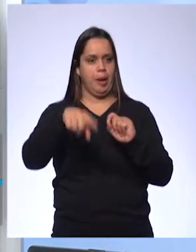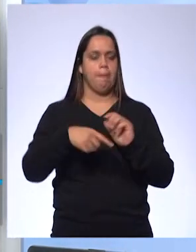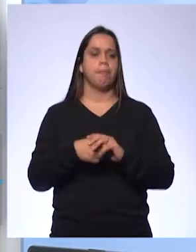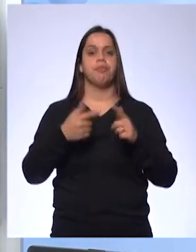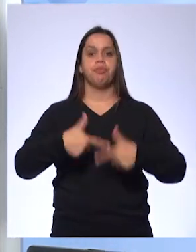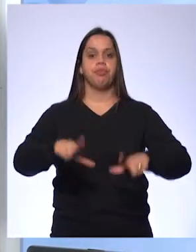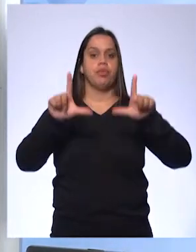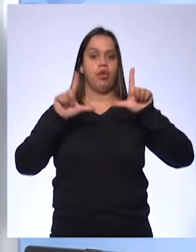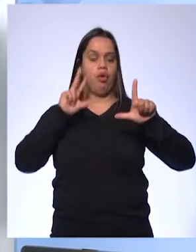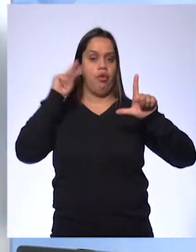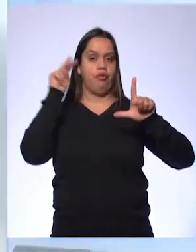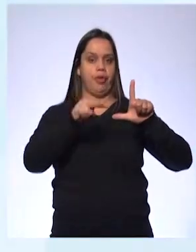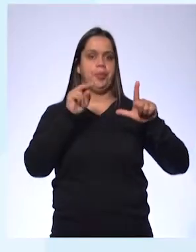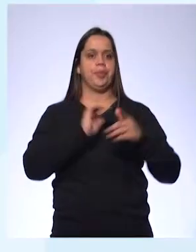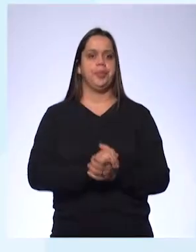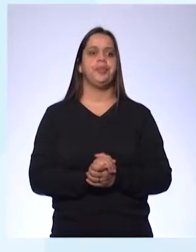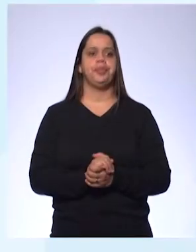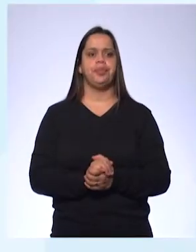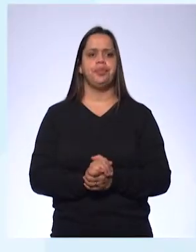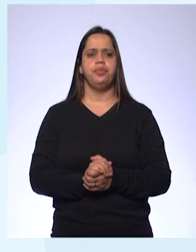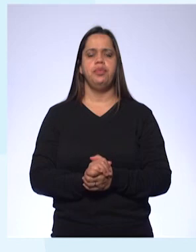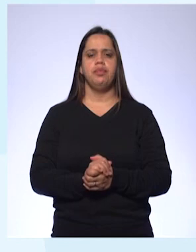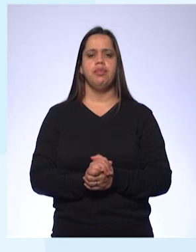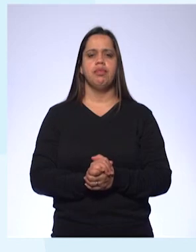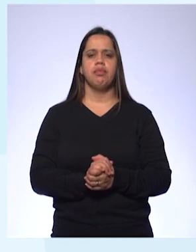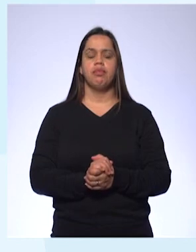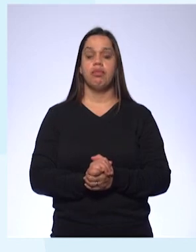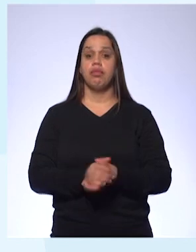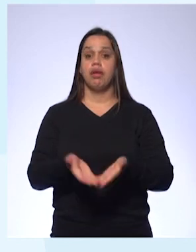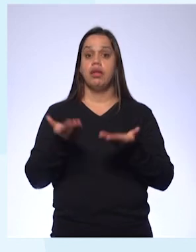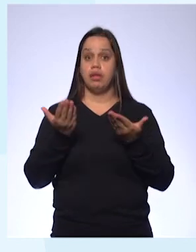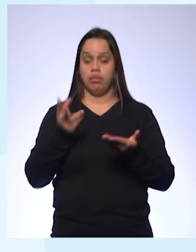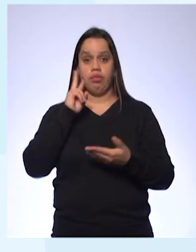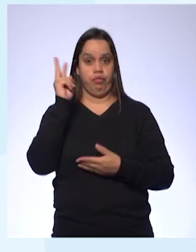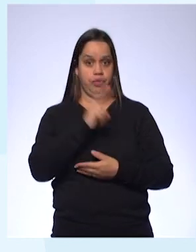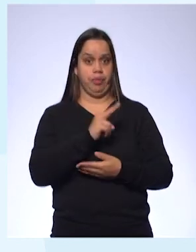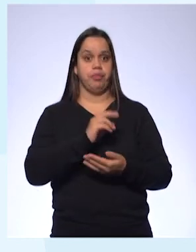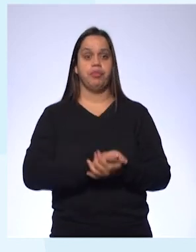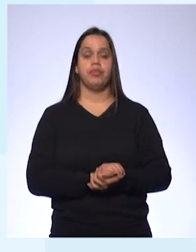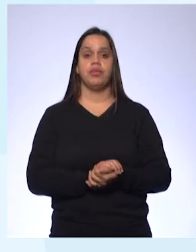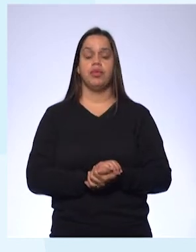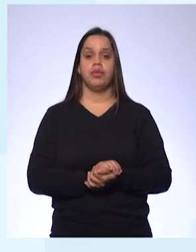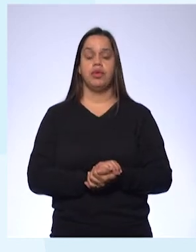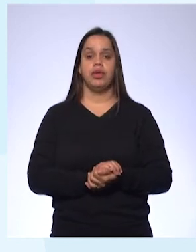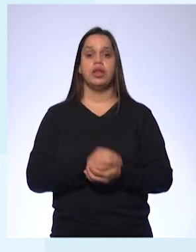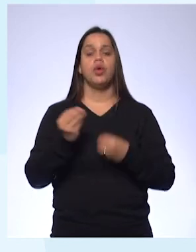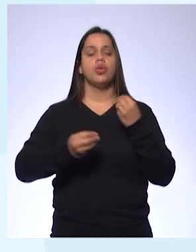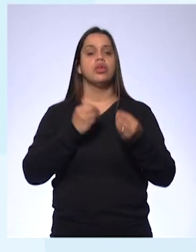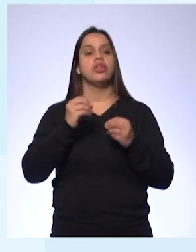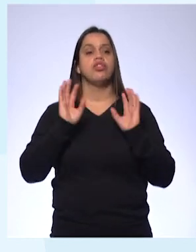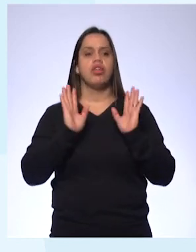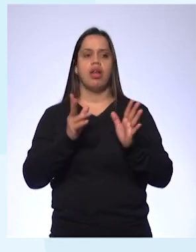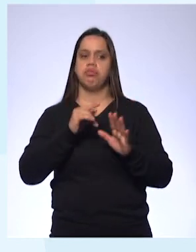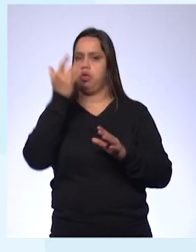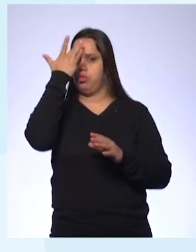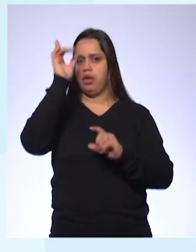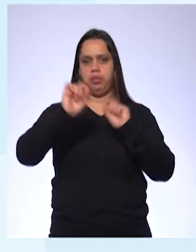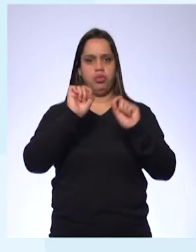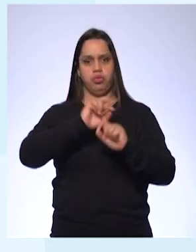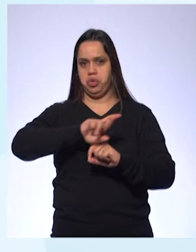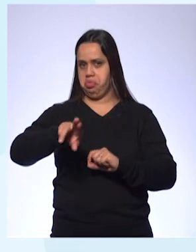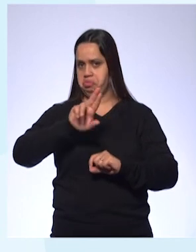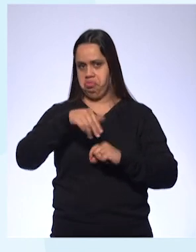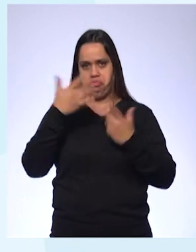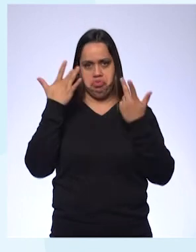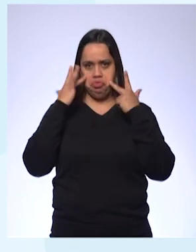um pouquinho. Isso. Primeiro eu quero que você veja essa figura, tá vendo? Ó? E aí, com base nessa figura, que você não sabe o que é, também não vou